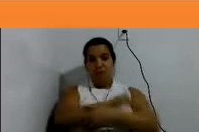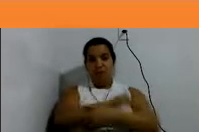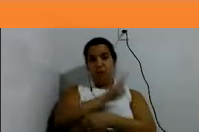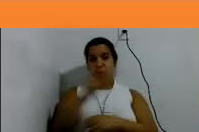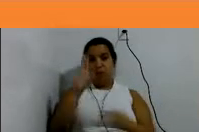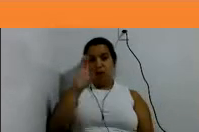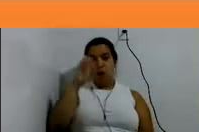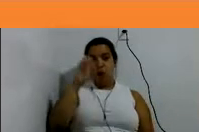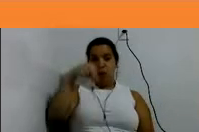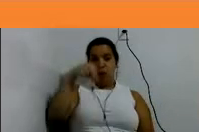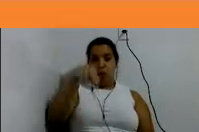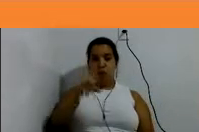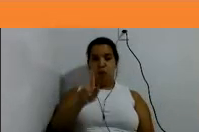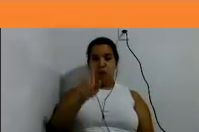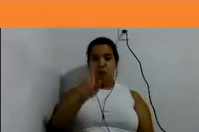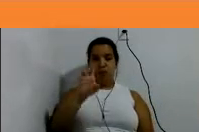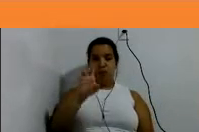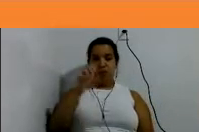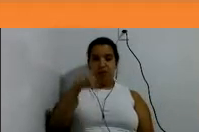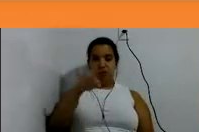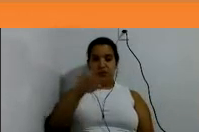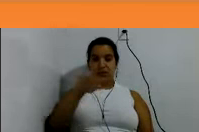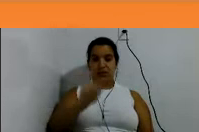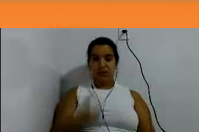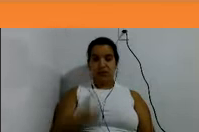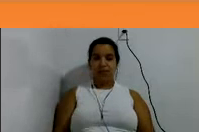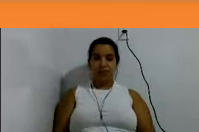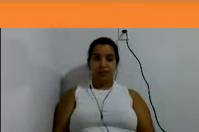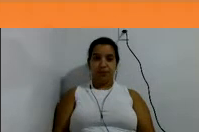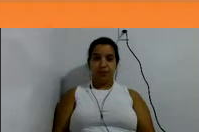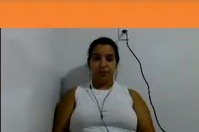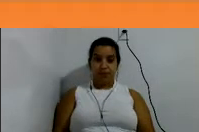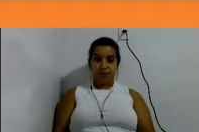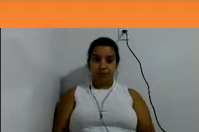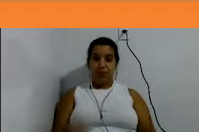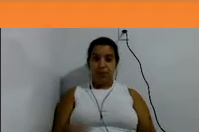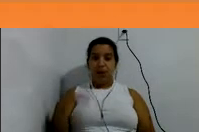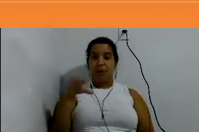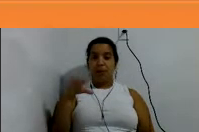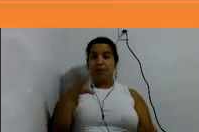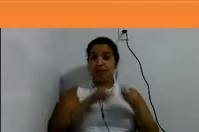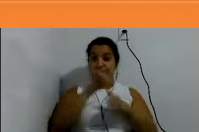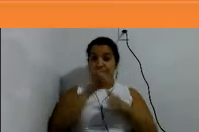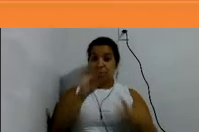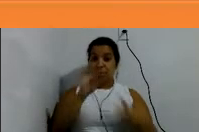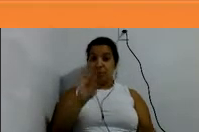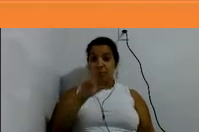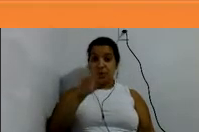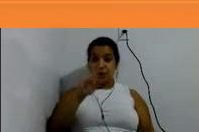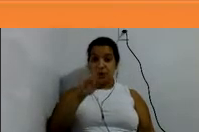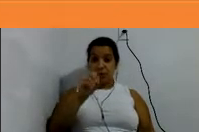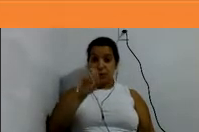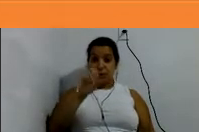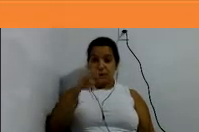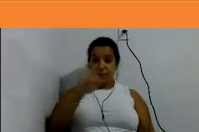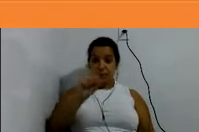transformar em forma tripomashigota. Então, a forma tripomashigota é a forma infectante, e aí elas vão atingir